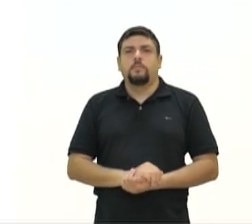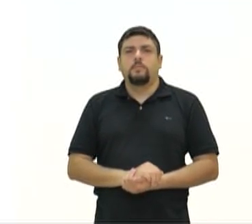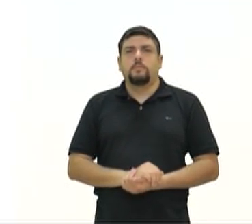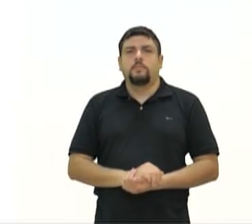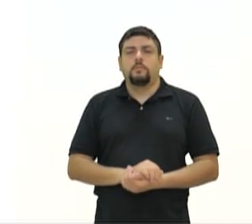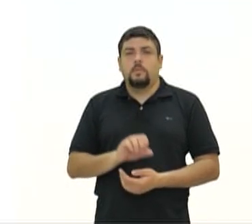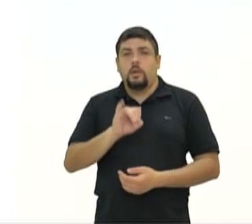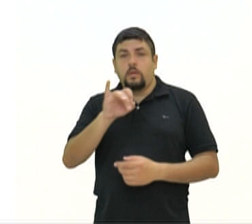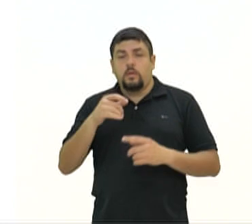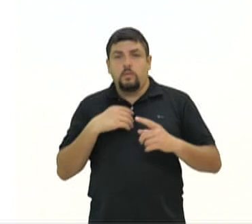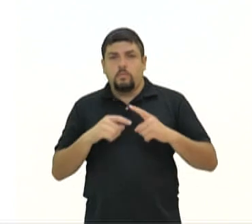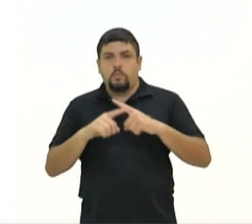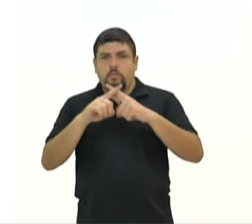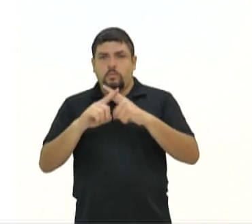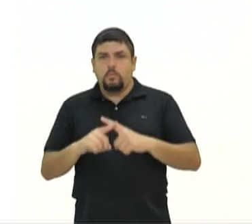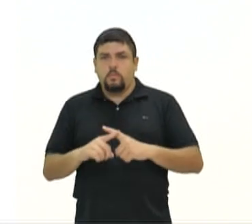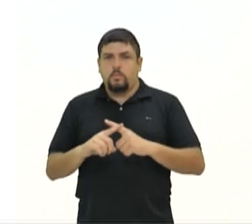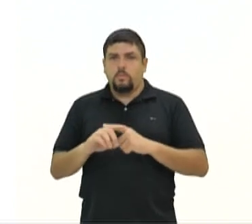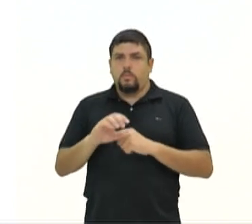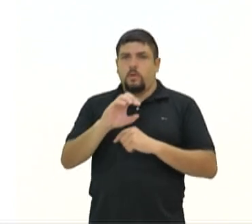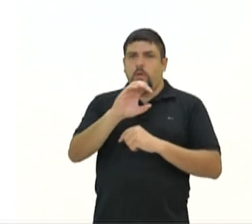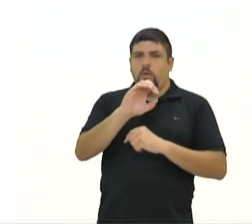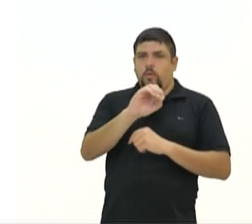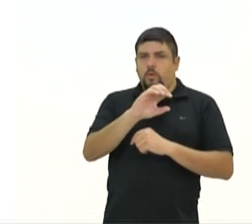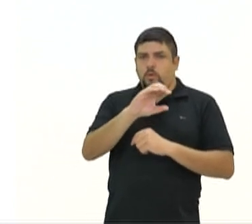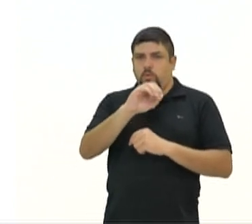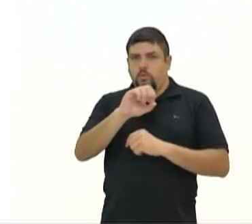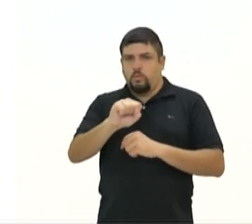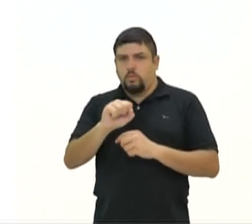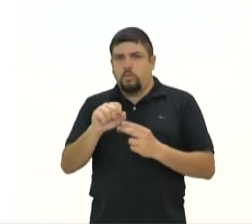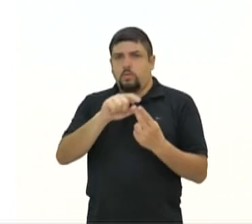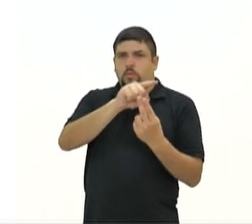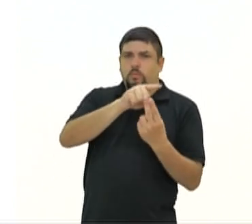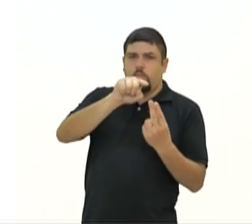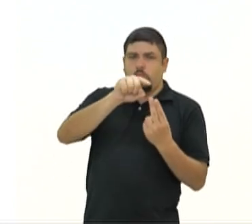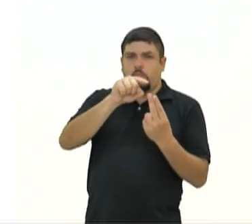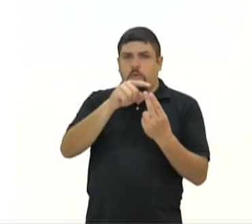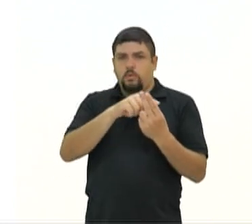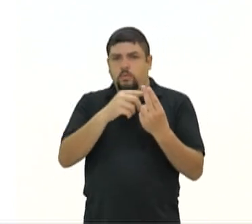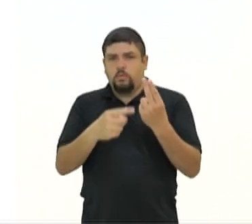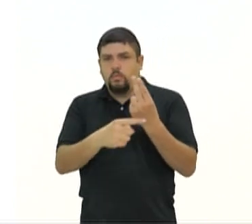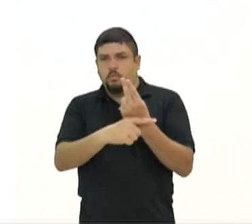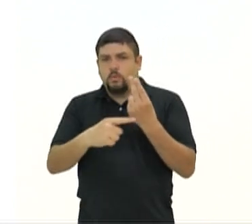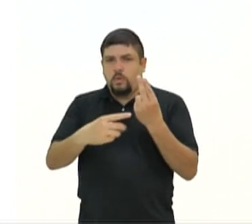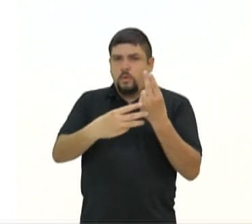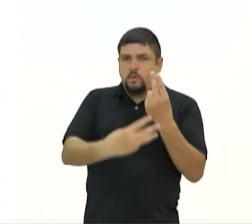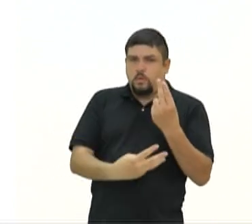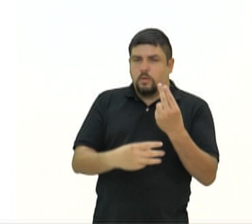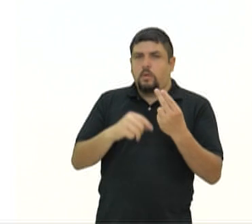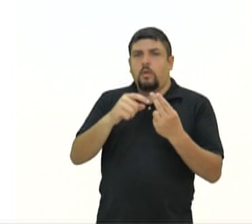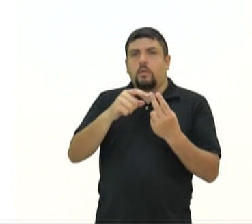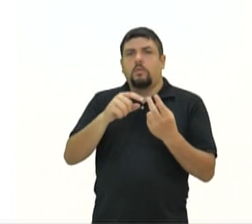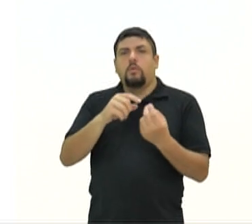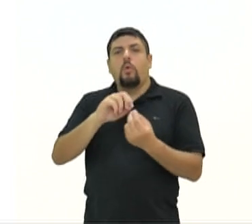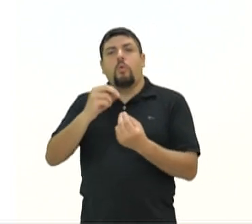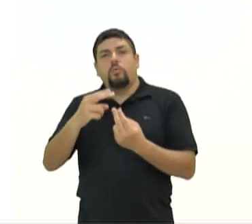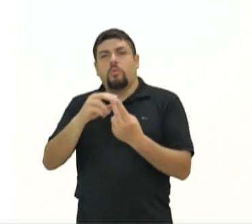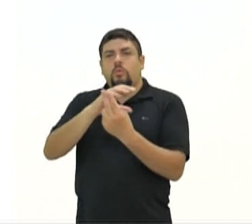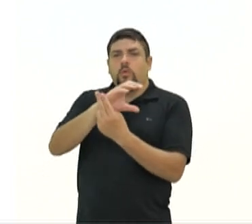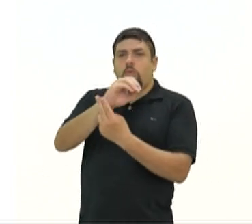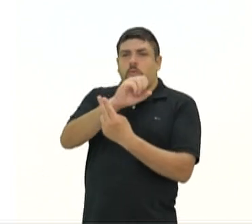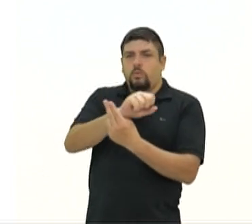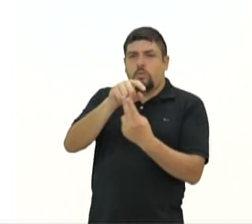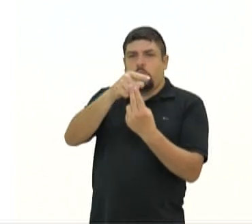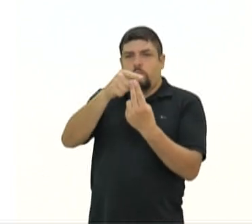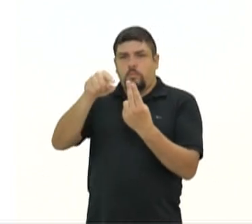sobre 3 por cosseno de π sobre 4, eu tenho que lembrar de alguns conceitos. Lembra lá na divisão? Agora, há pouco eu falei para vocês, olha,